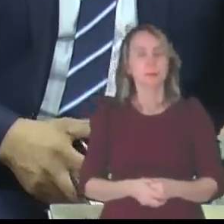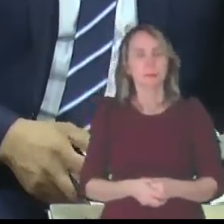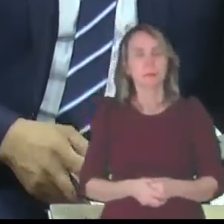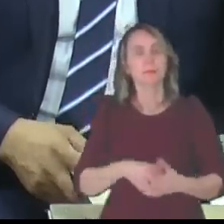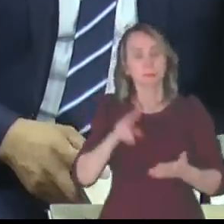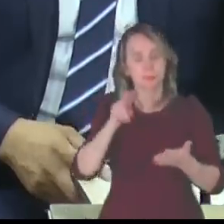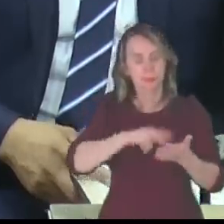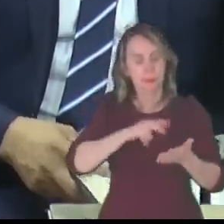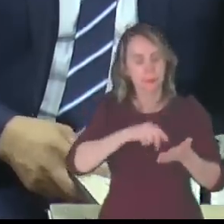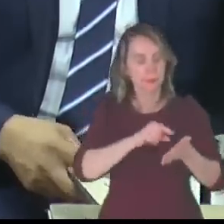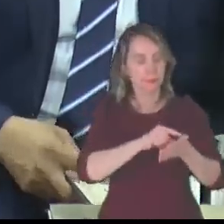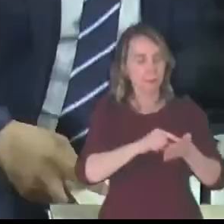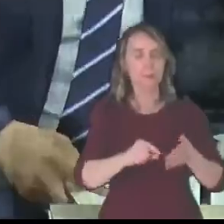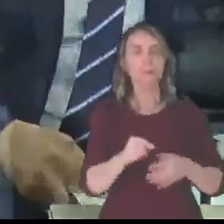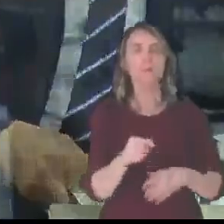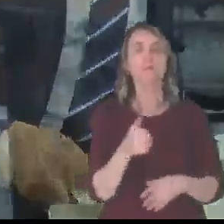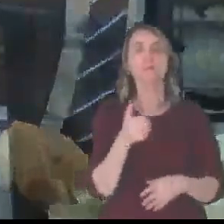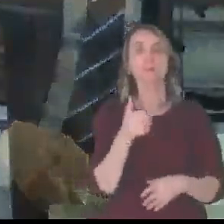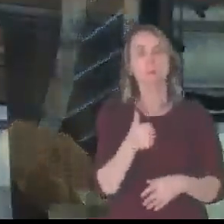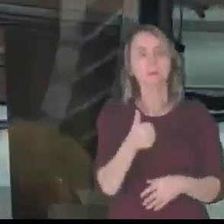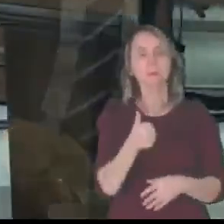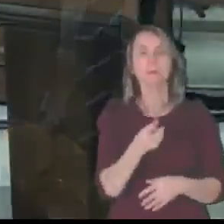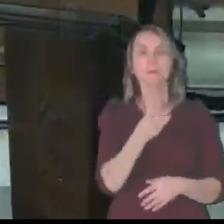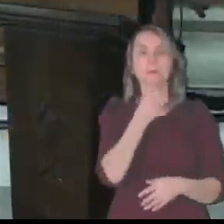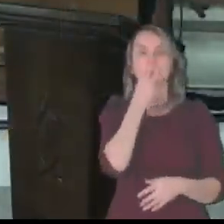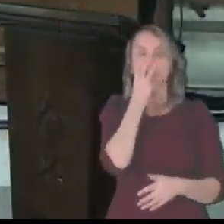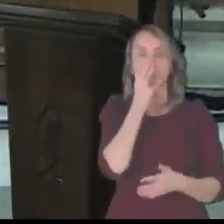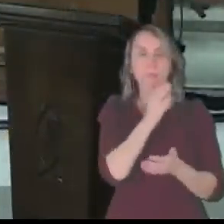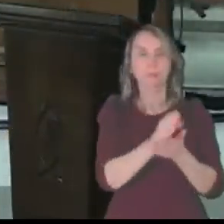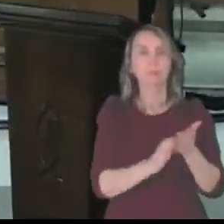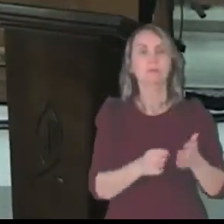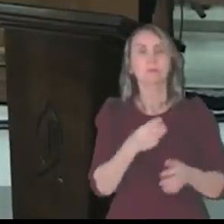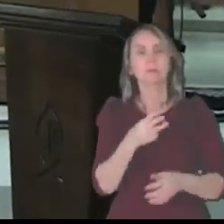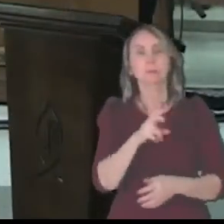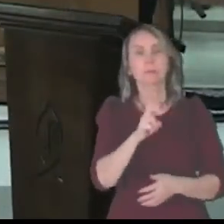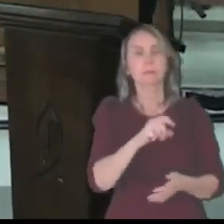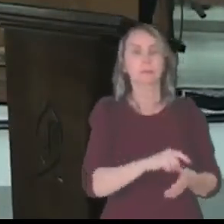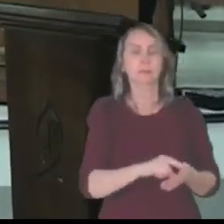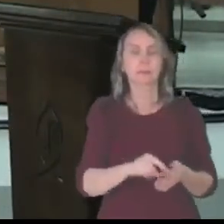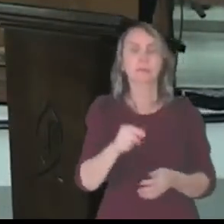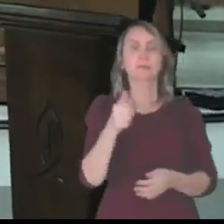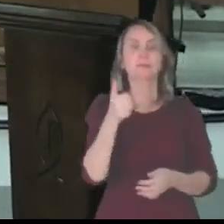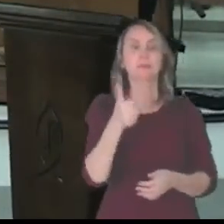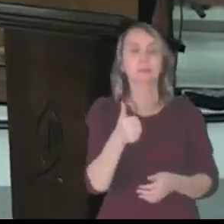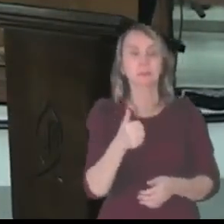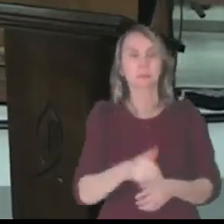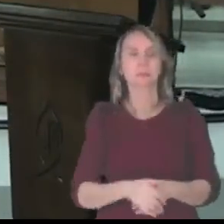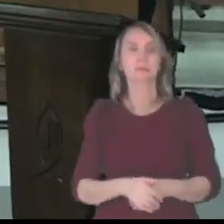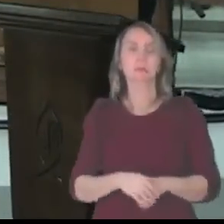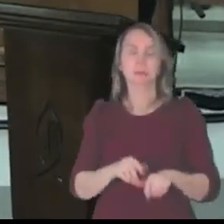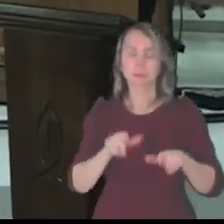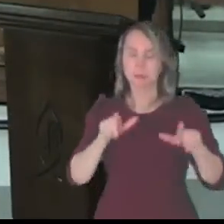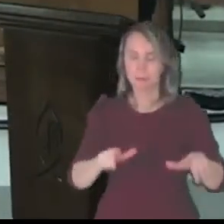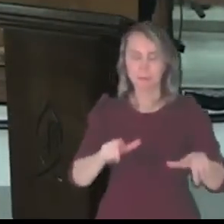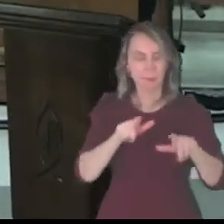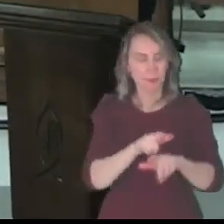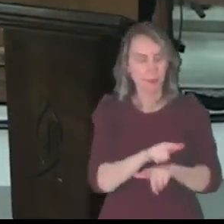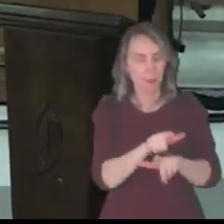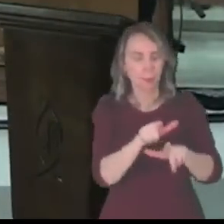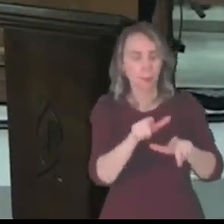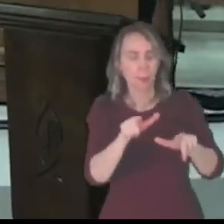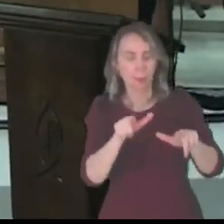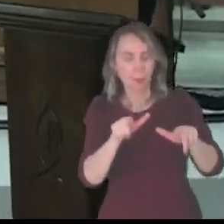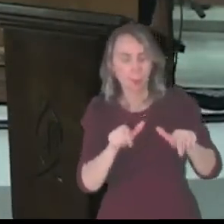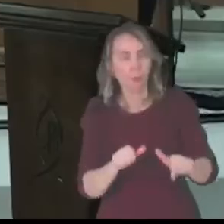Leia o versículo primeiro glória a Deus Isaías 35 versículo primeiro Olha que coisa linda o deserto e os lugares